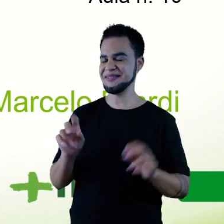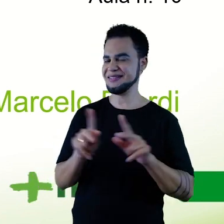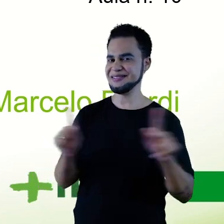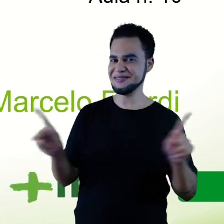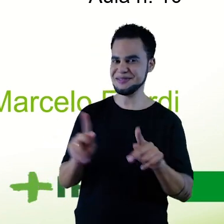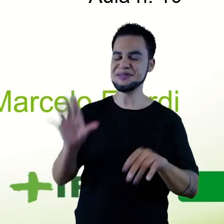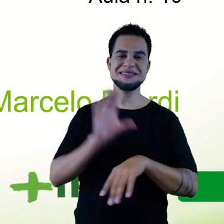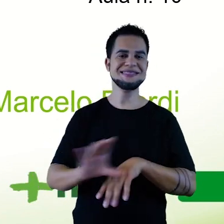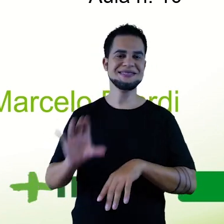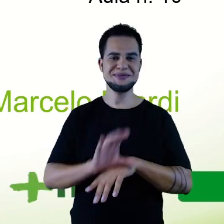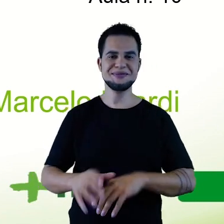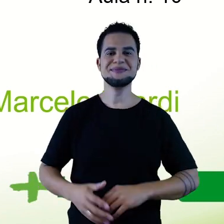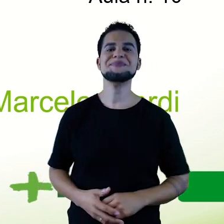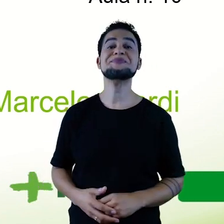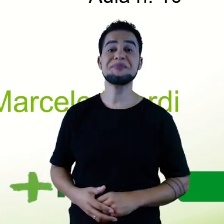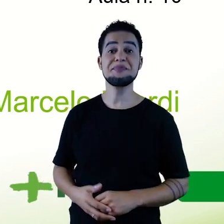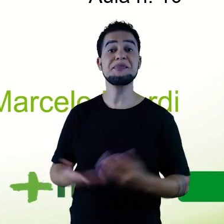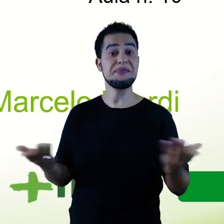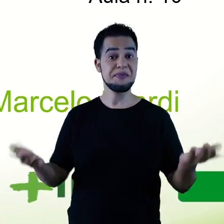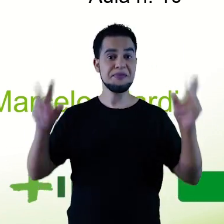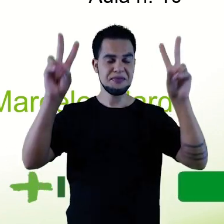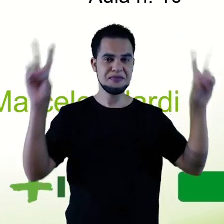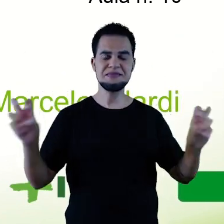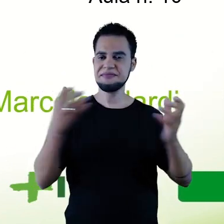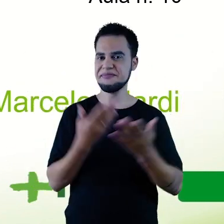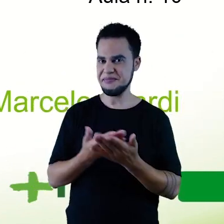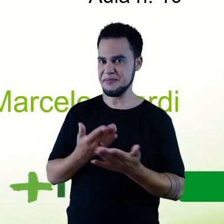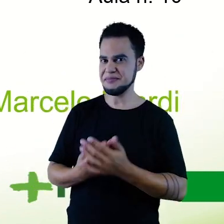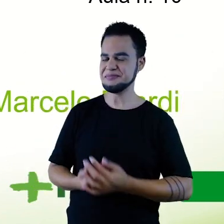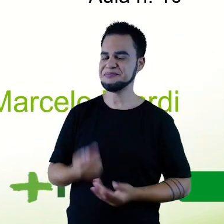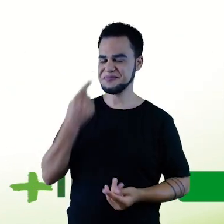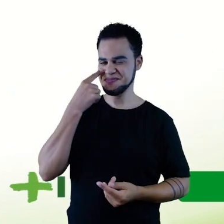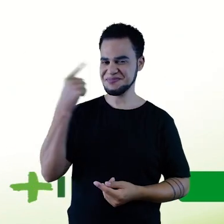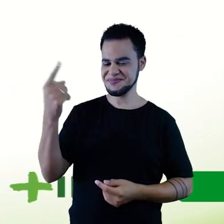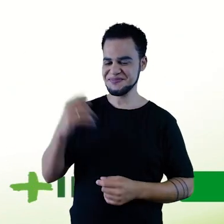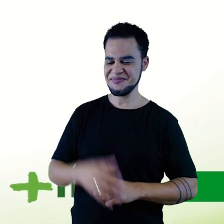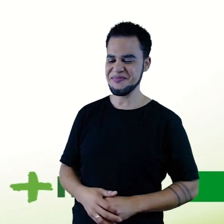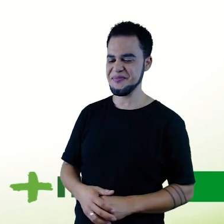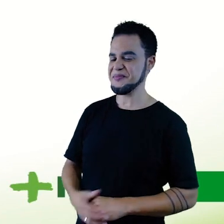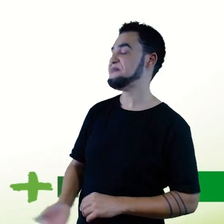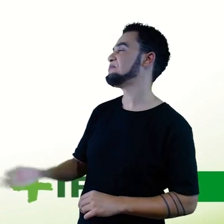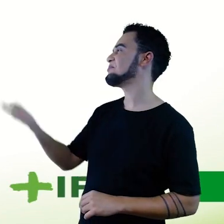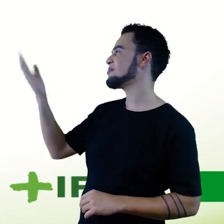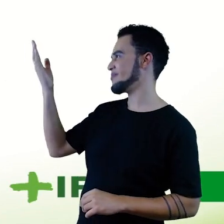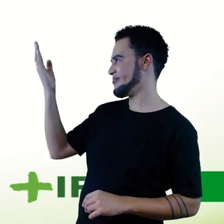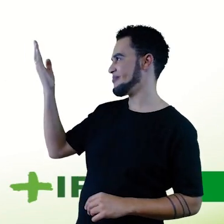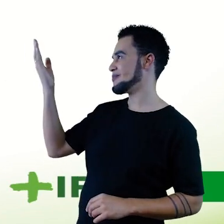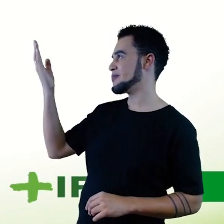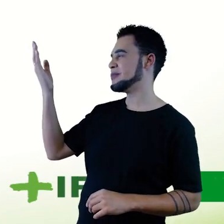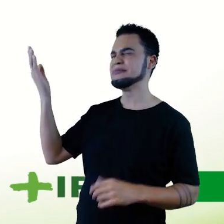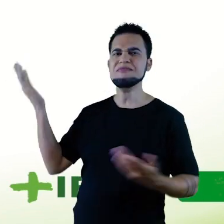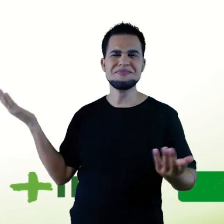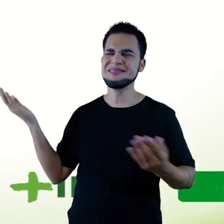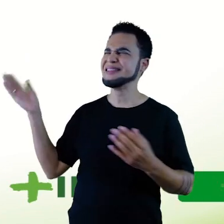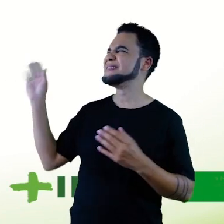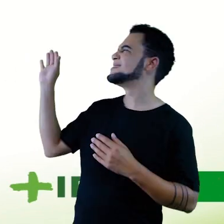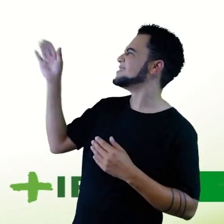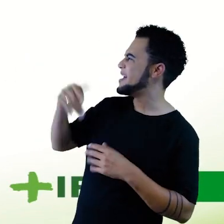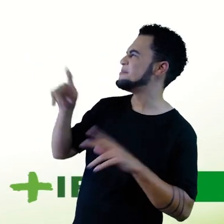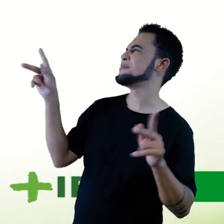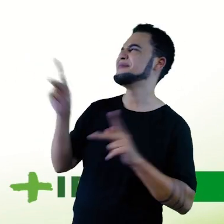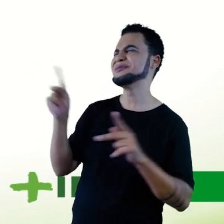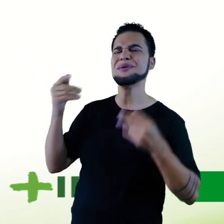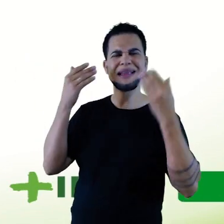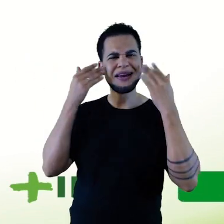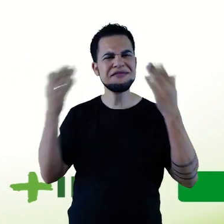um dos professores desse curso, e o tema dessa aula, olha só, é sobre... Ô, professor, dá licença,